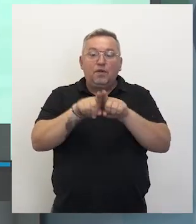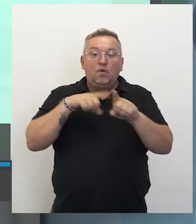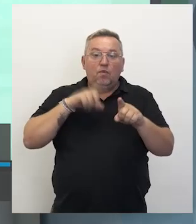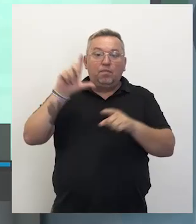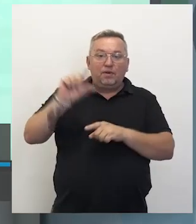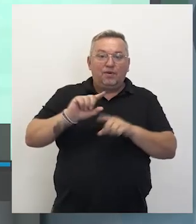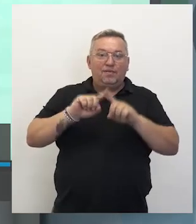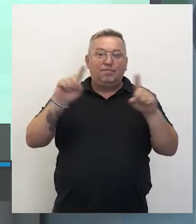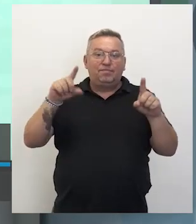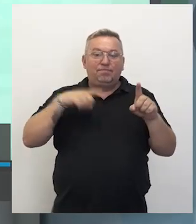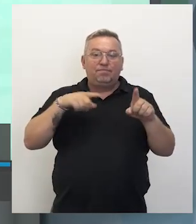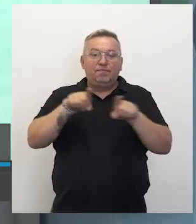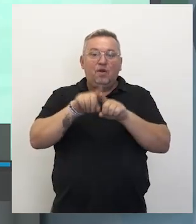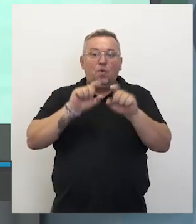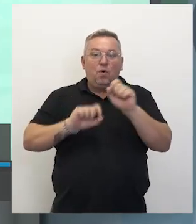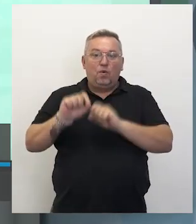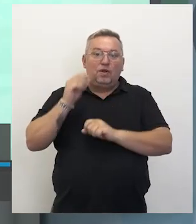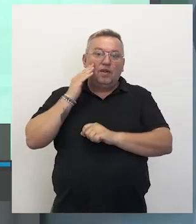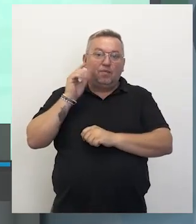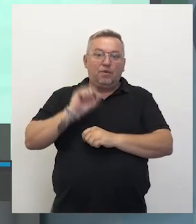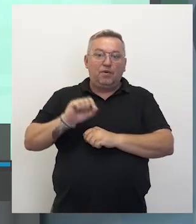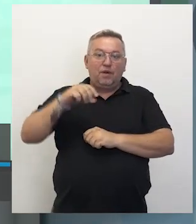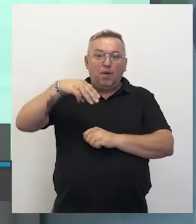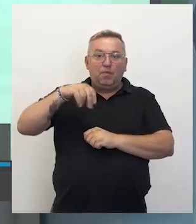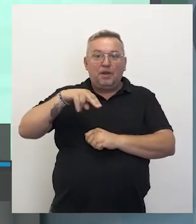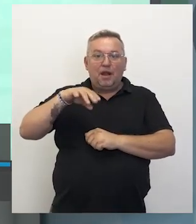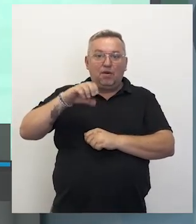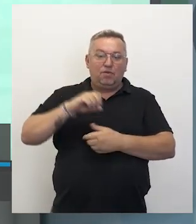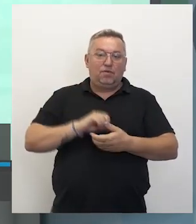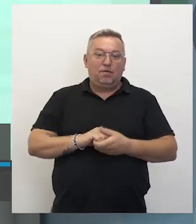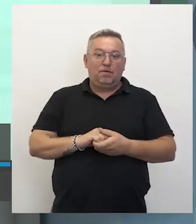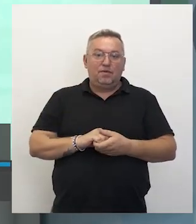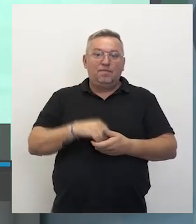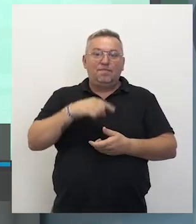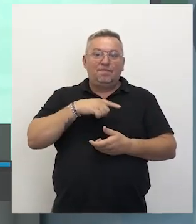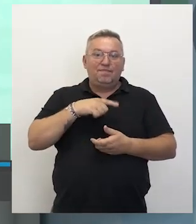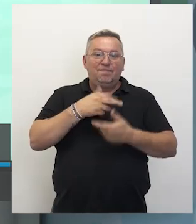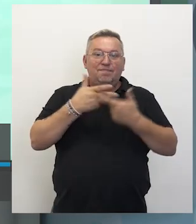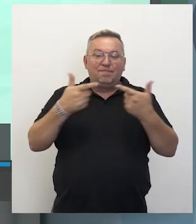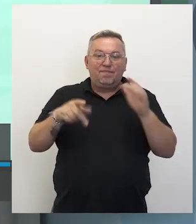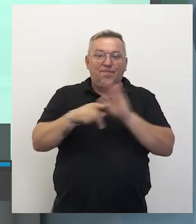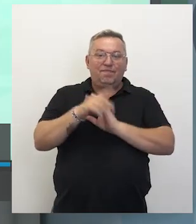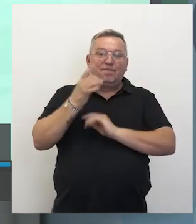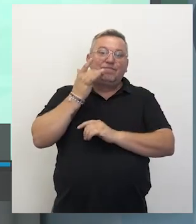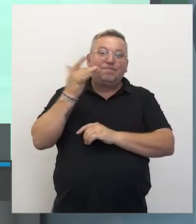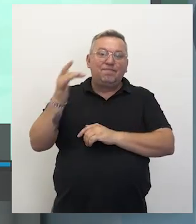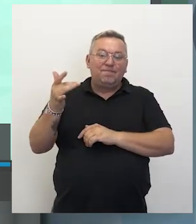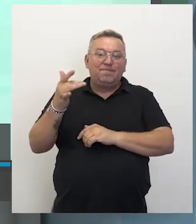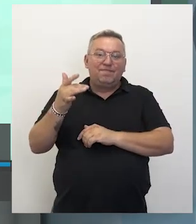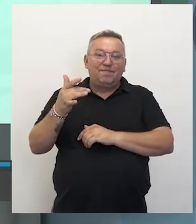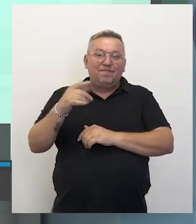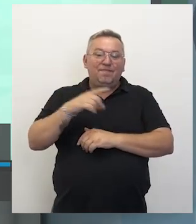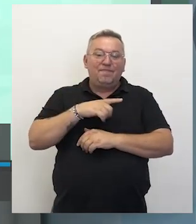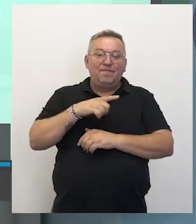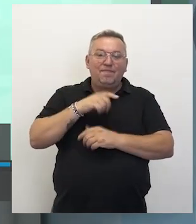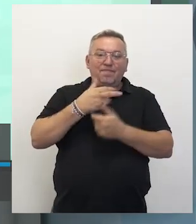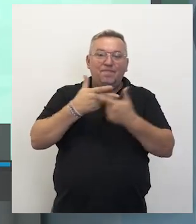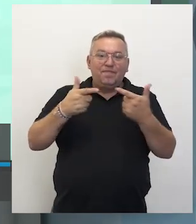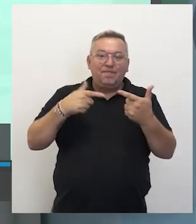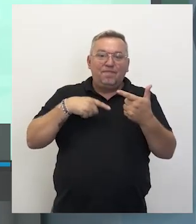mas a gente tem também, sabe o que lá? Minério, tem mineração lá de ouro, mineração que tem aquela questão